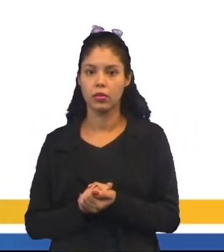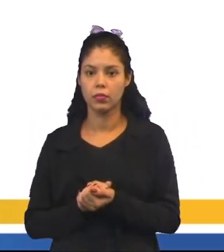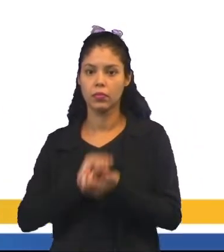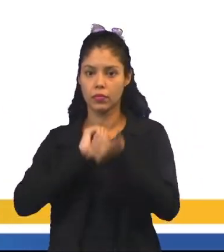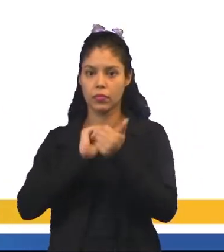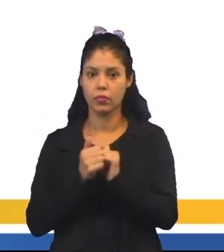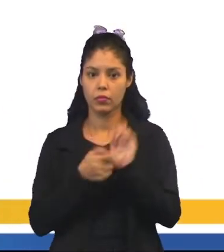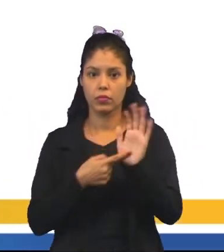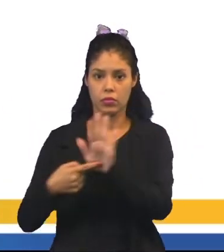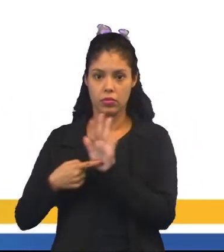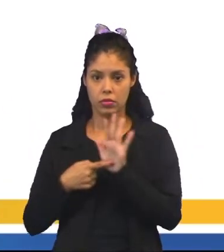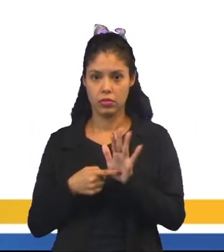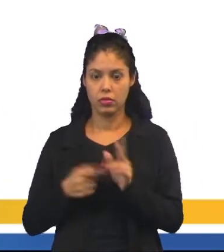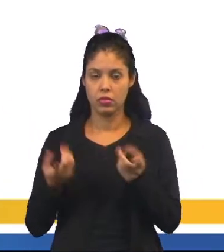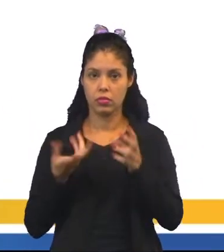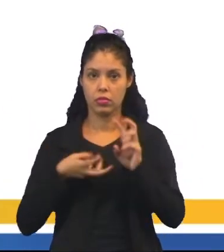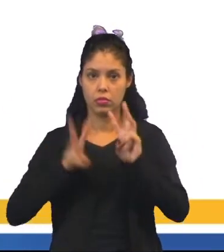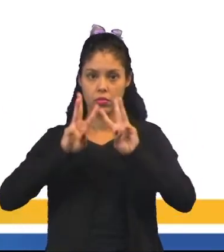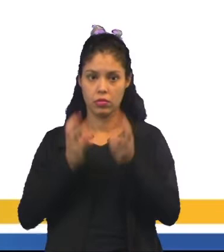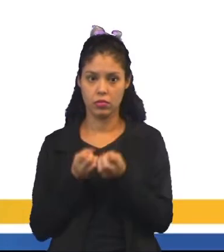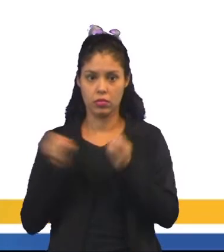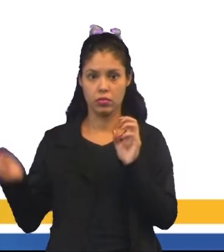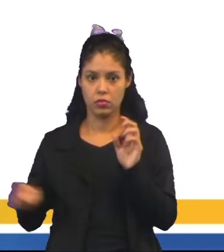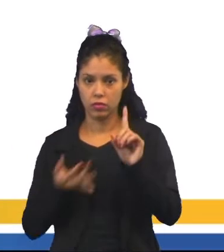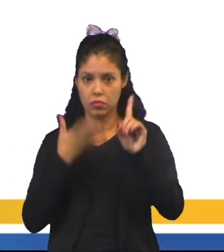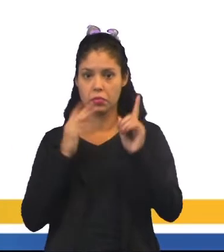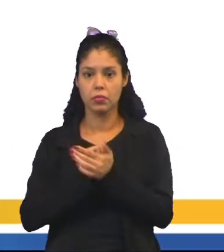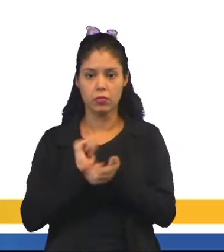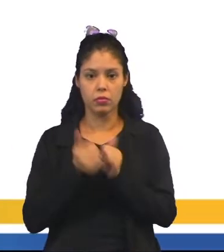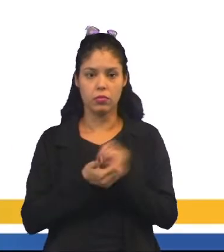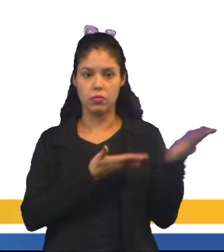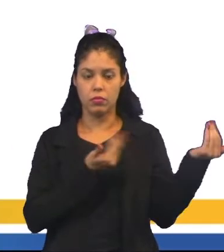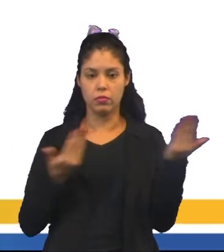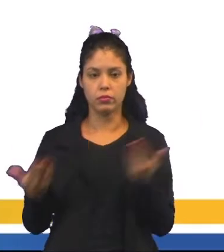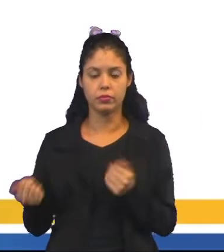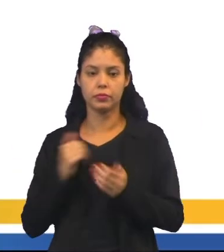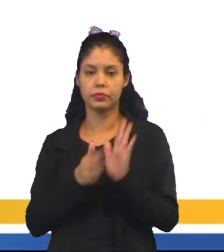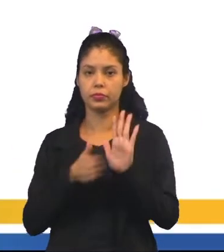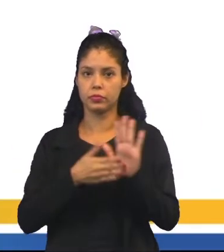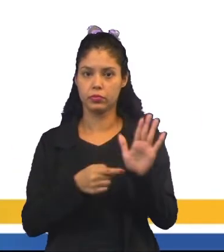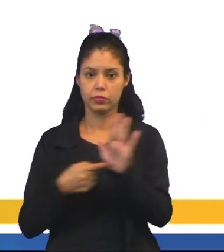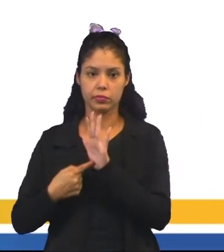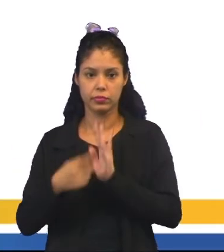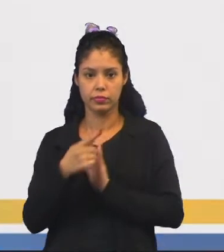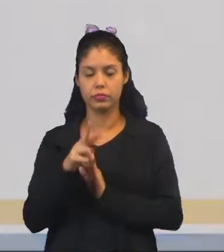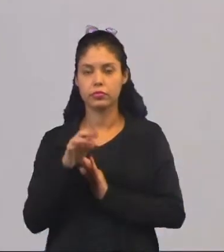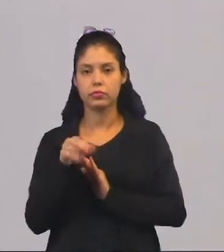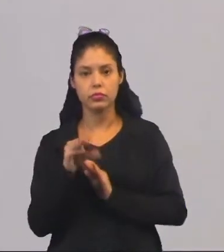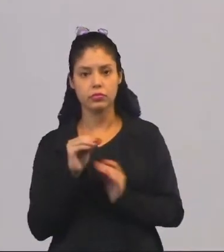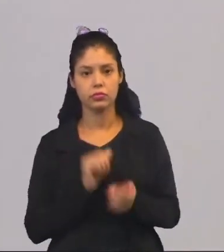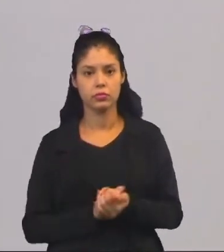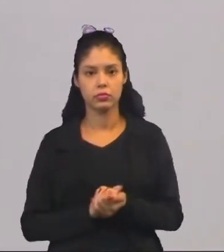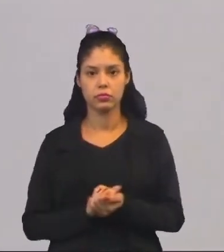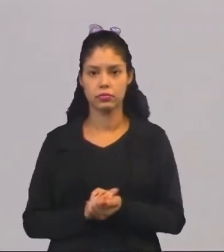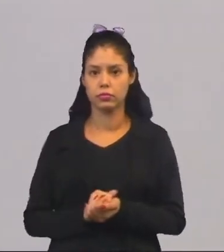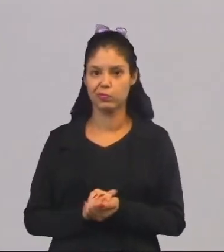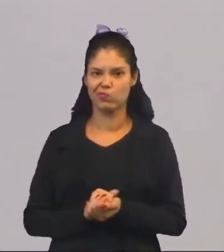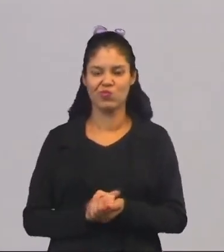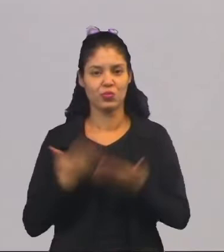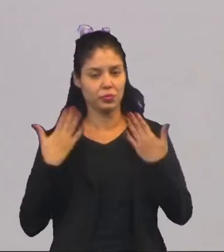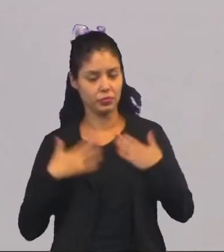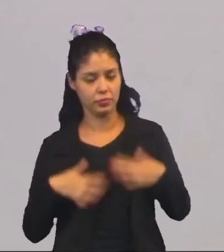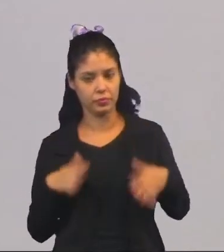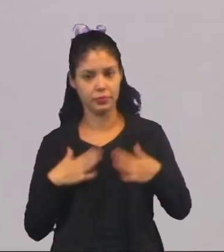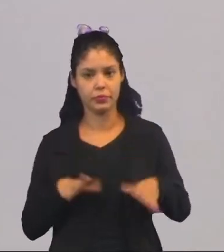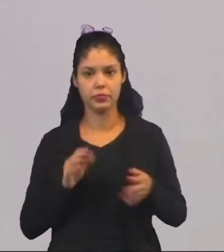de exposição e oficinas para estimular o espírito esportivo nos jovens e promover o parkour. What, teacher?